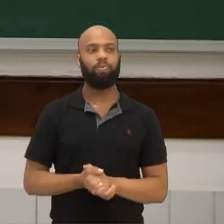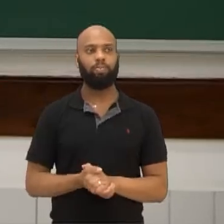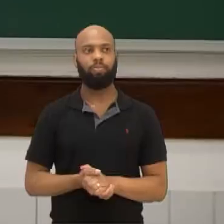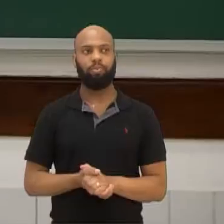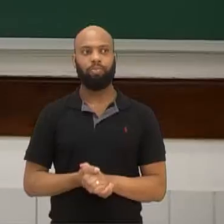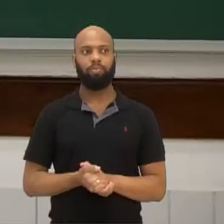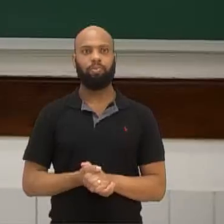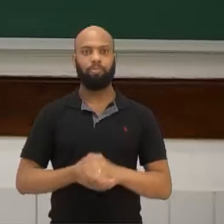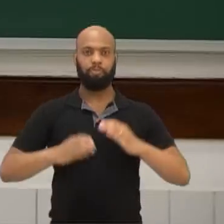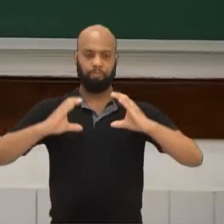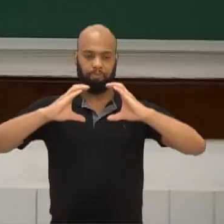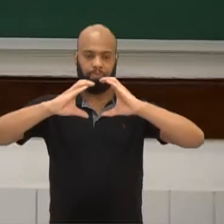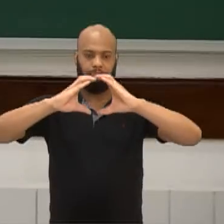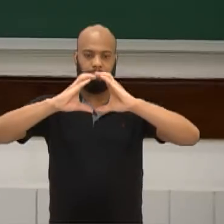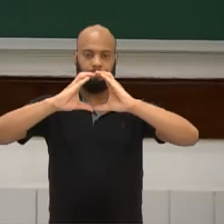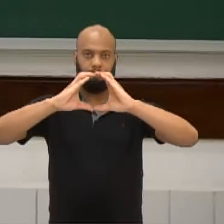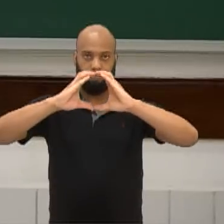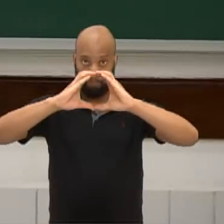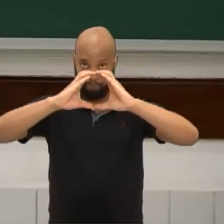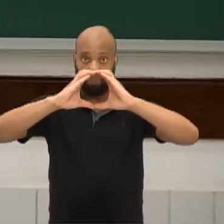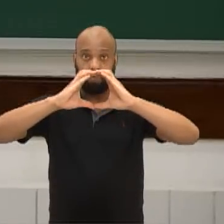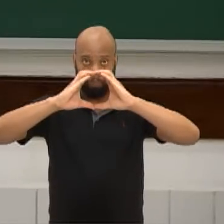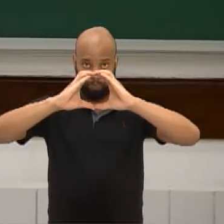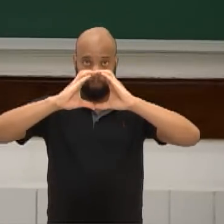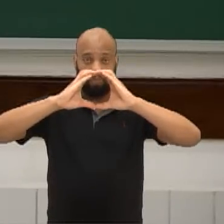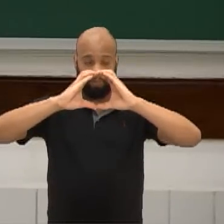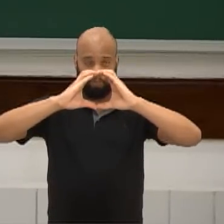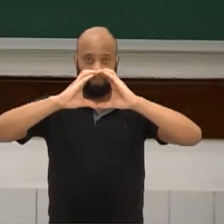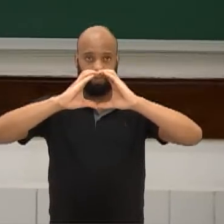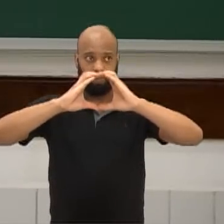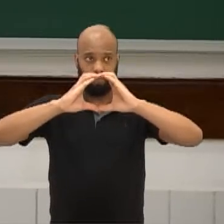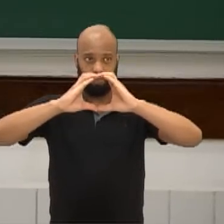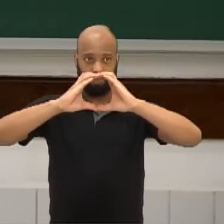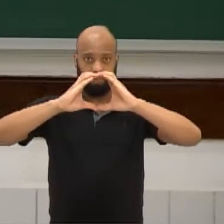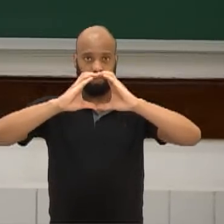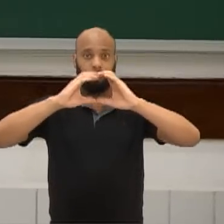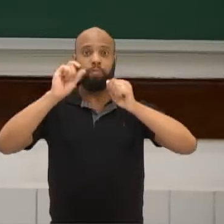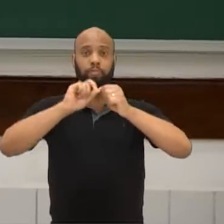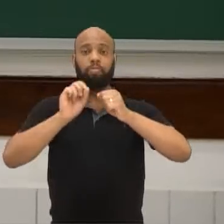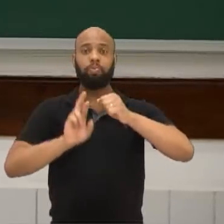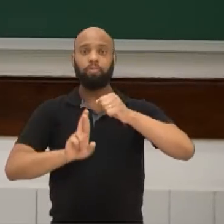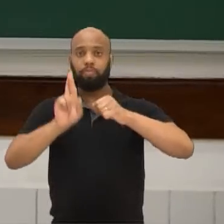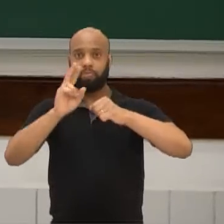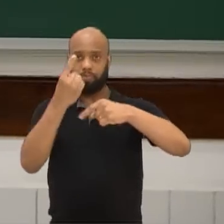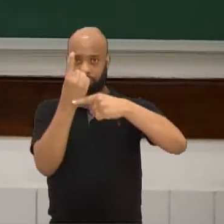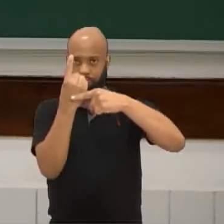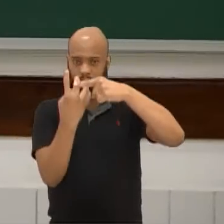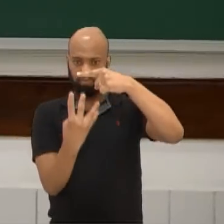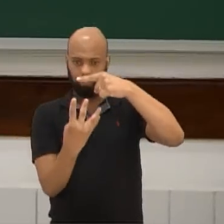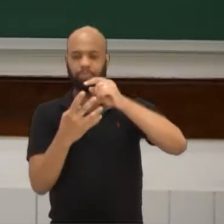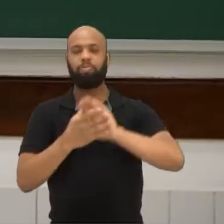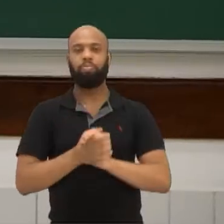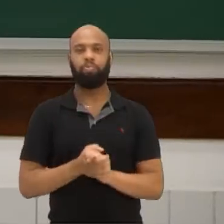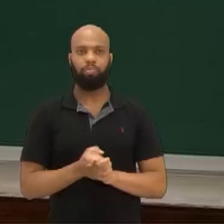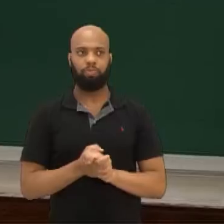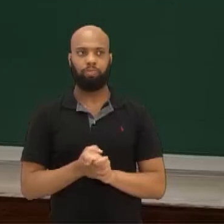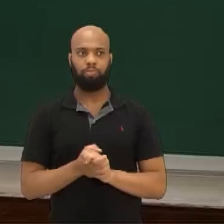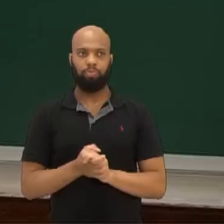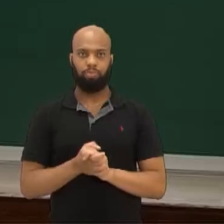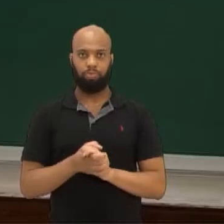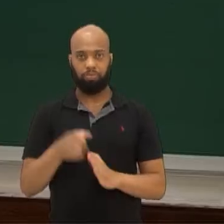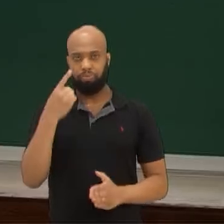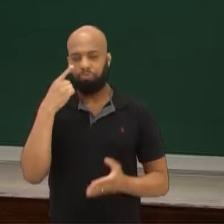professora pega o círculo aqui. Peguei mais um outro círculo e vamos agora representar 1/4 da volta completa,